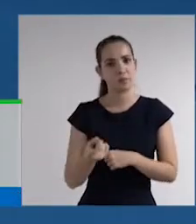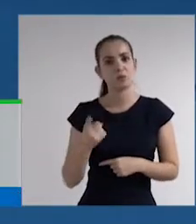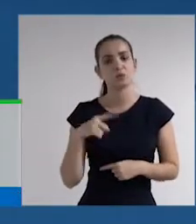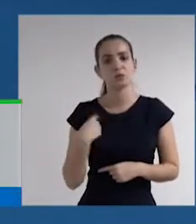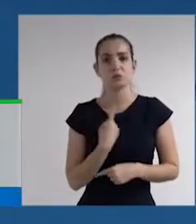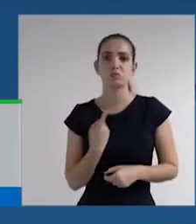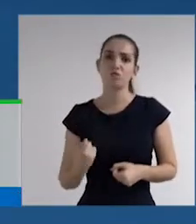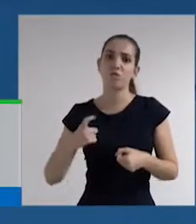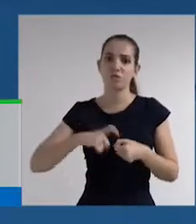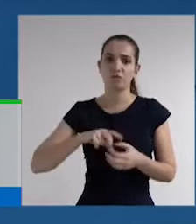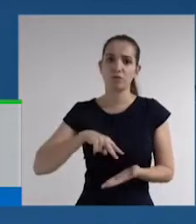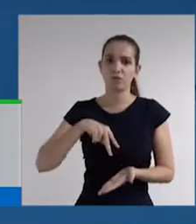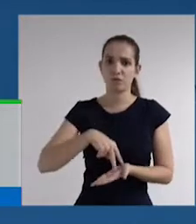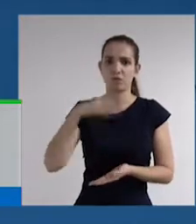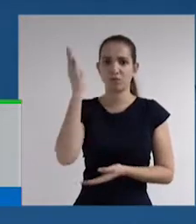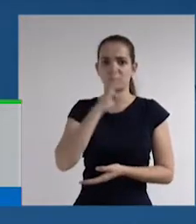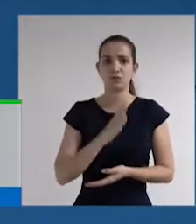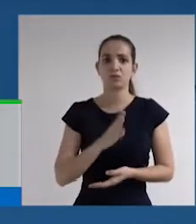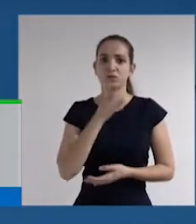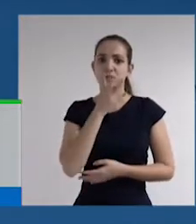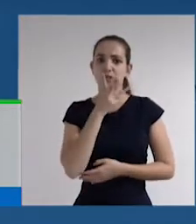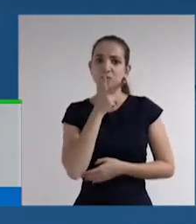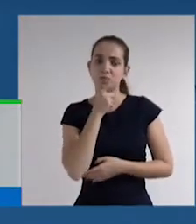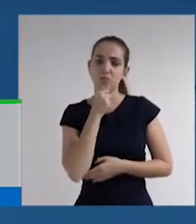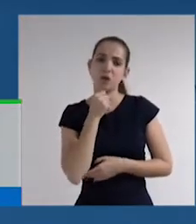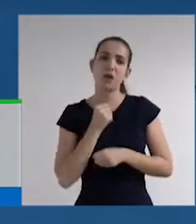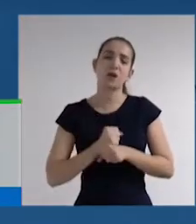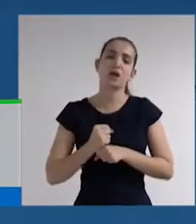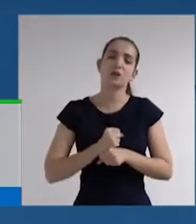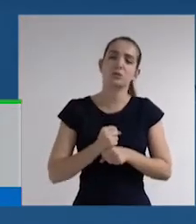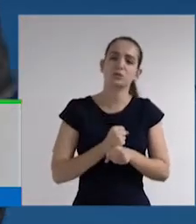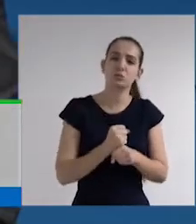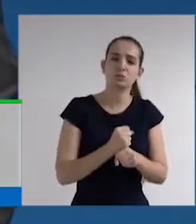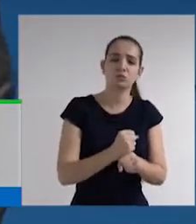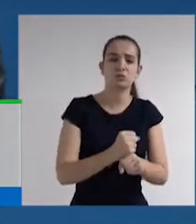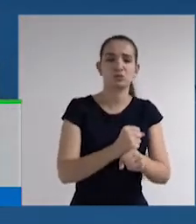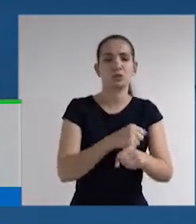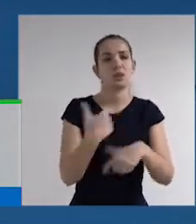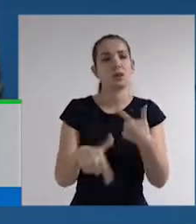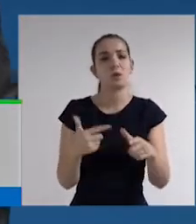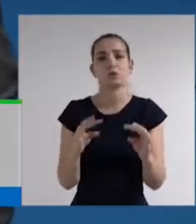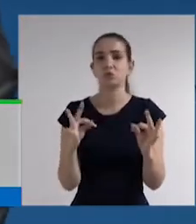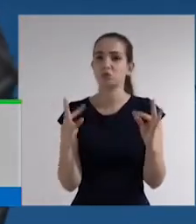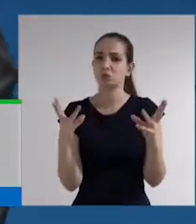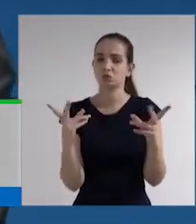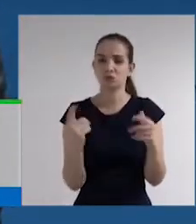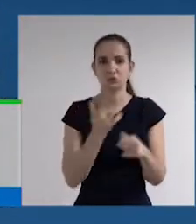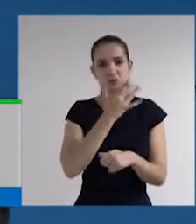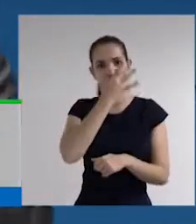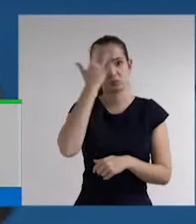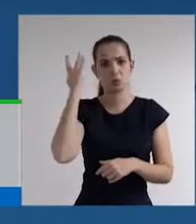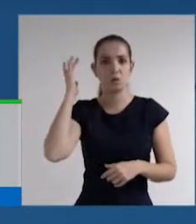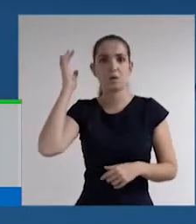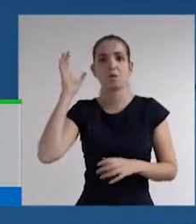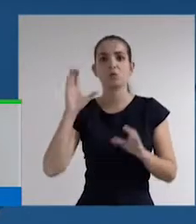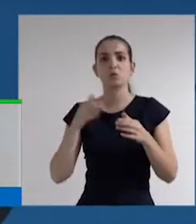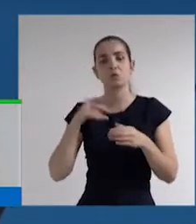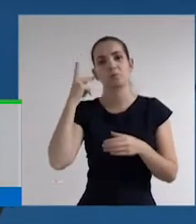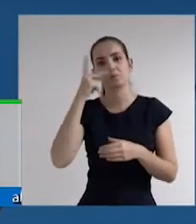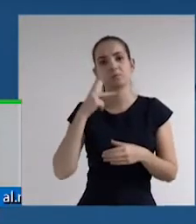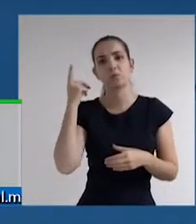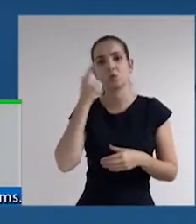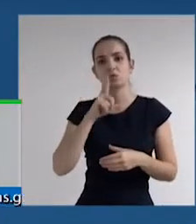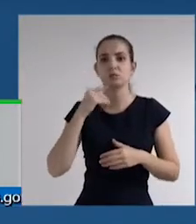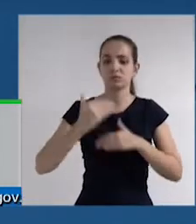reerguer o Brasil, foram décadas e décadas de trabalho de todos os produtores, da classe política, para ter os